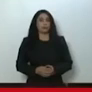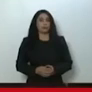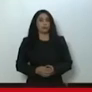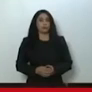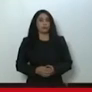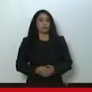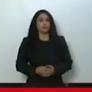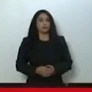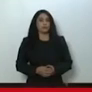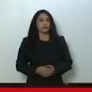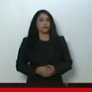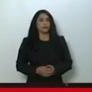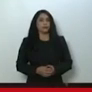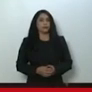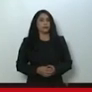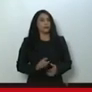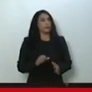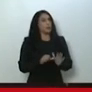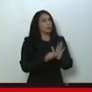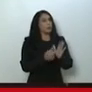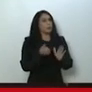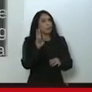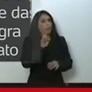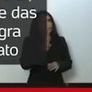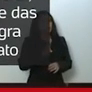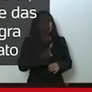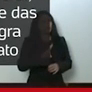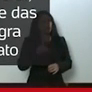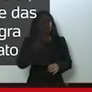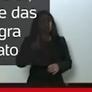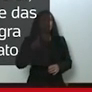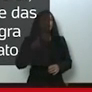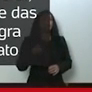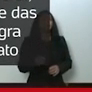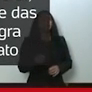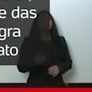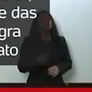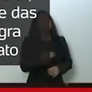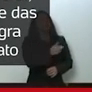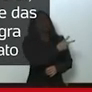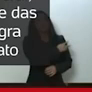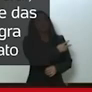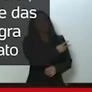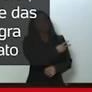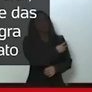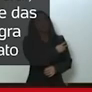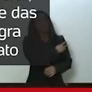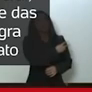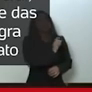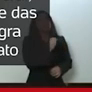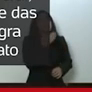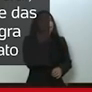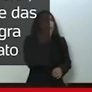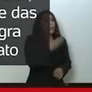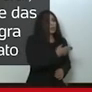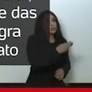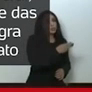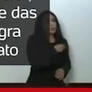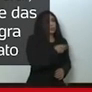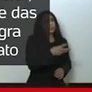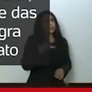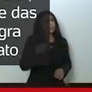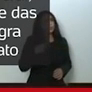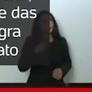bom aparentemente Acho que não foi a primeira vez que eu aí chefe da força-tarefa voluntariamente antecipou conteúdo e manifestações do Ministério